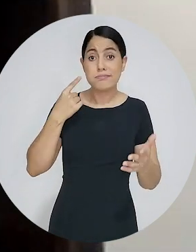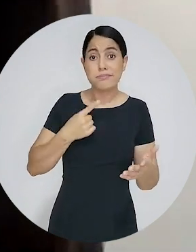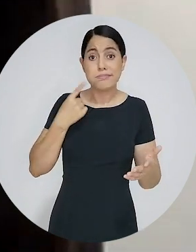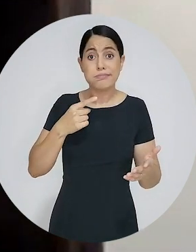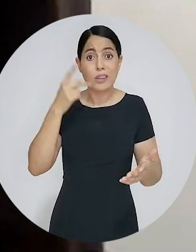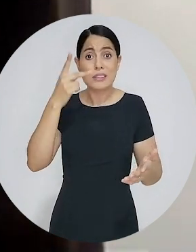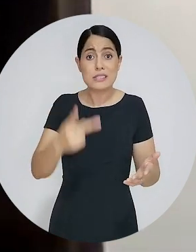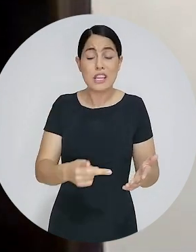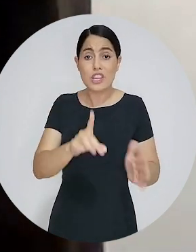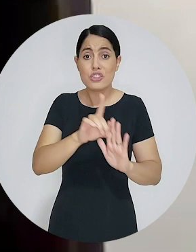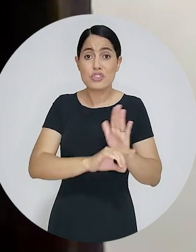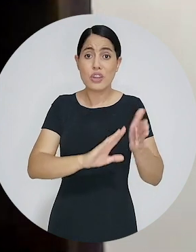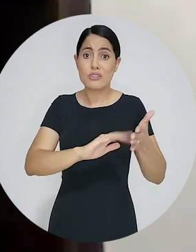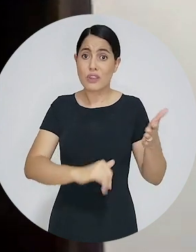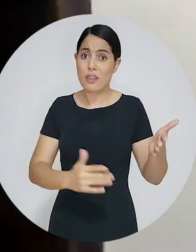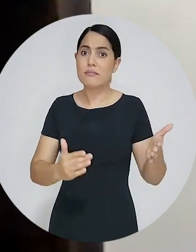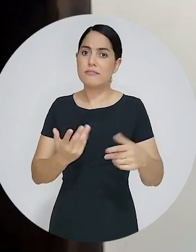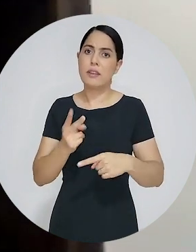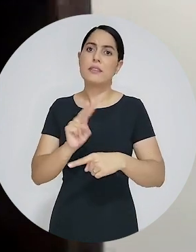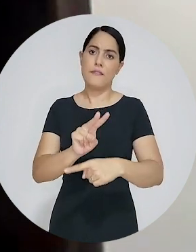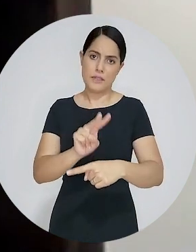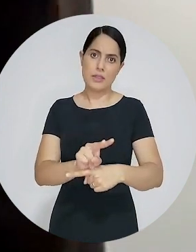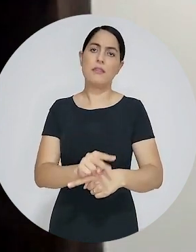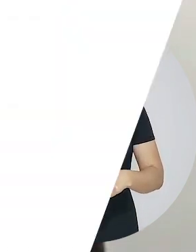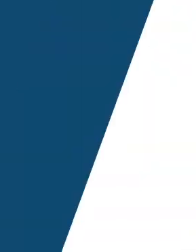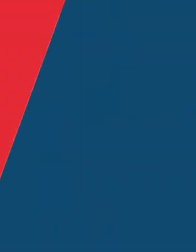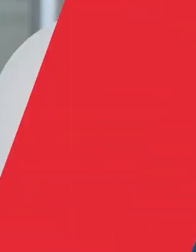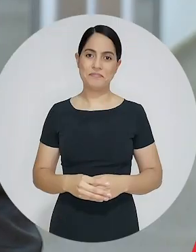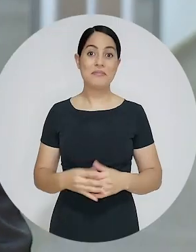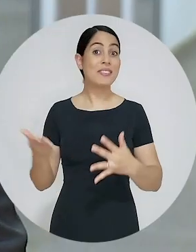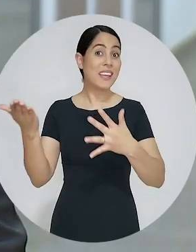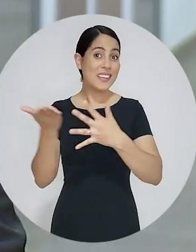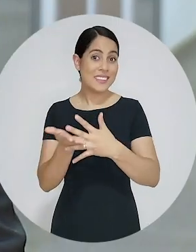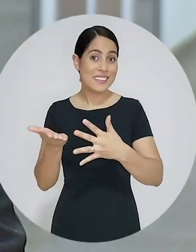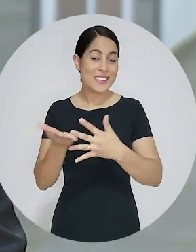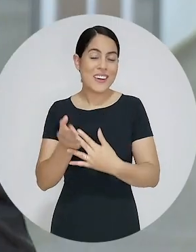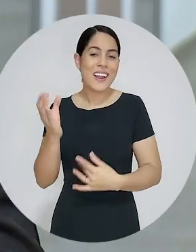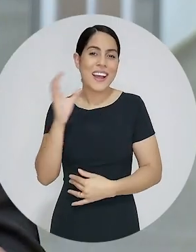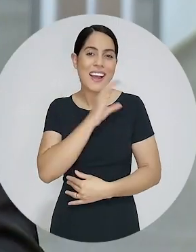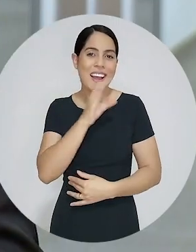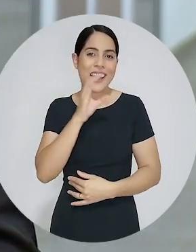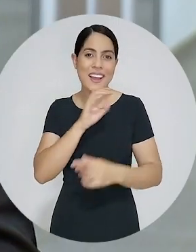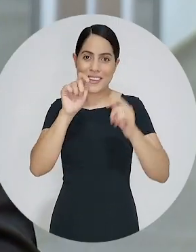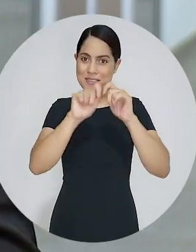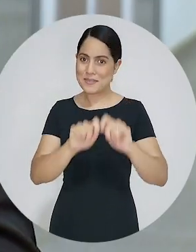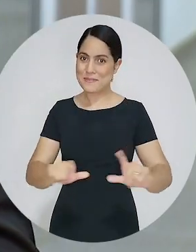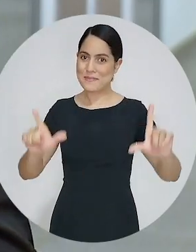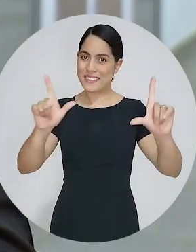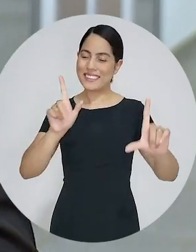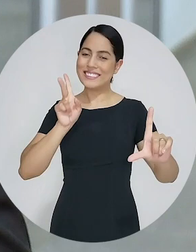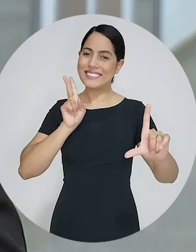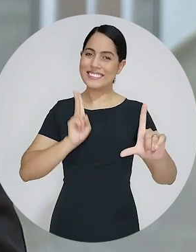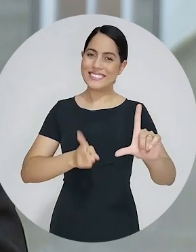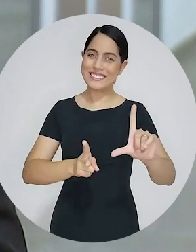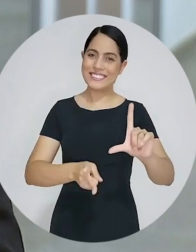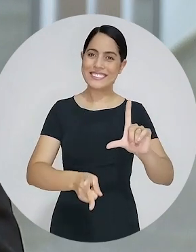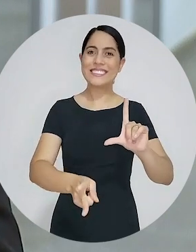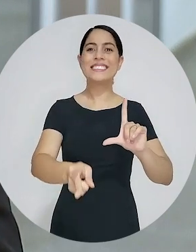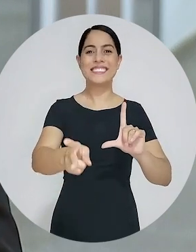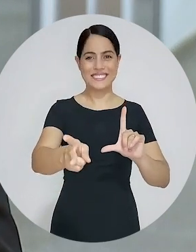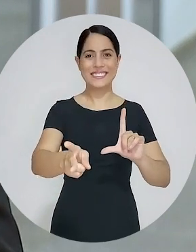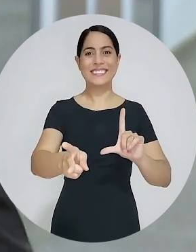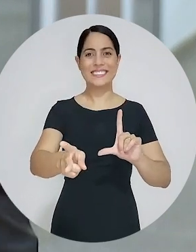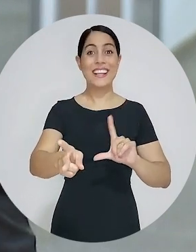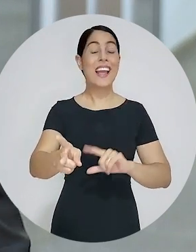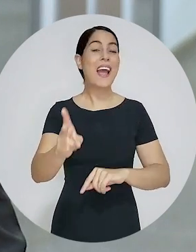advogada violada no exercício da sua profissão. Agora nós vamos para um breve intervalo e voltamos em instantes